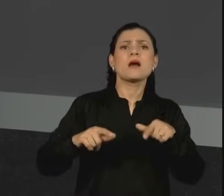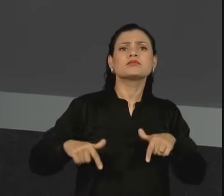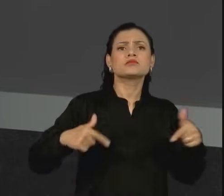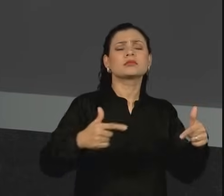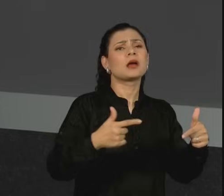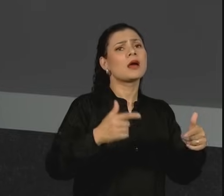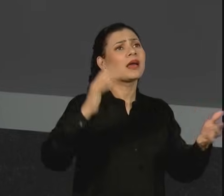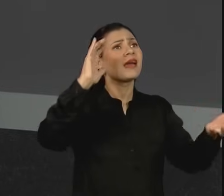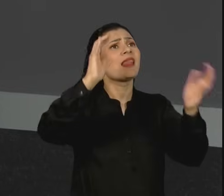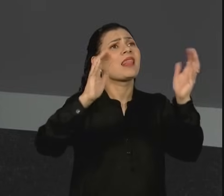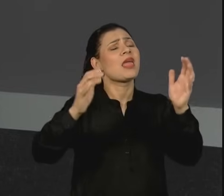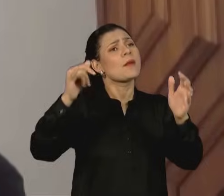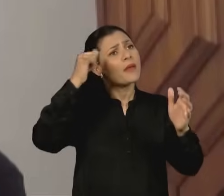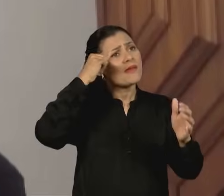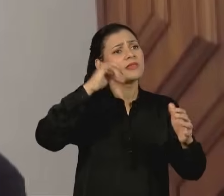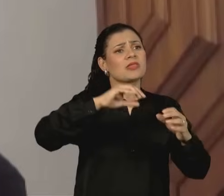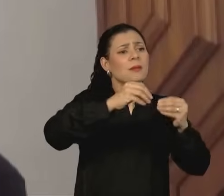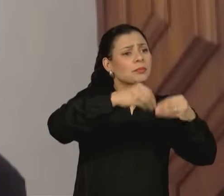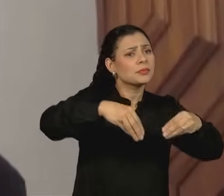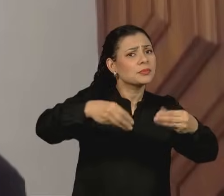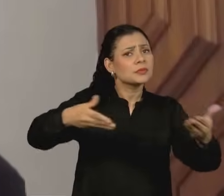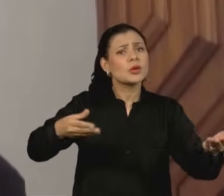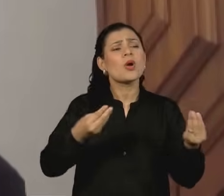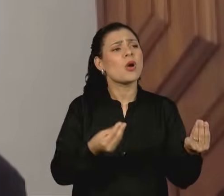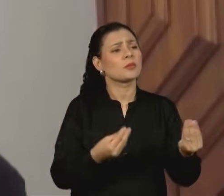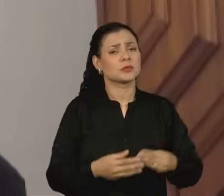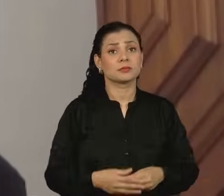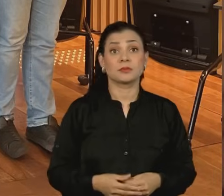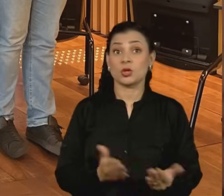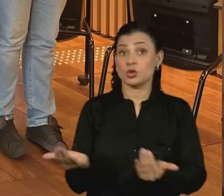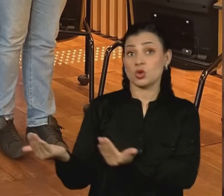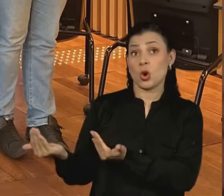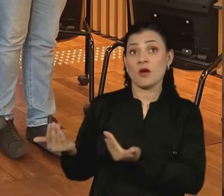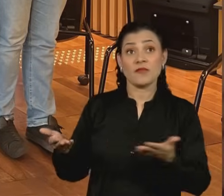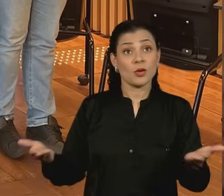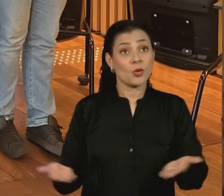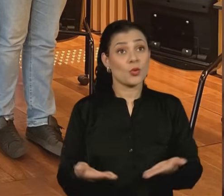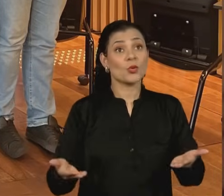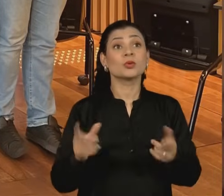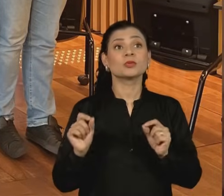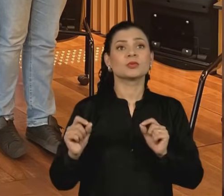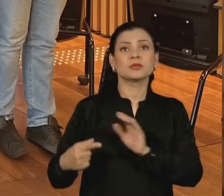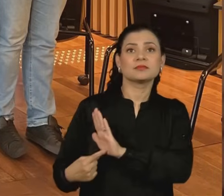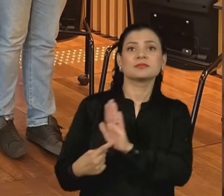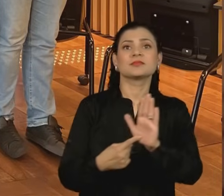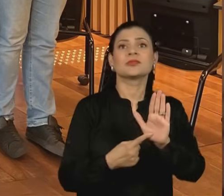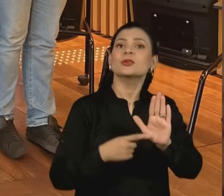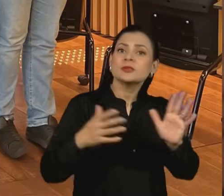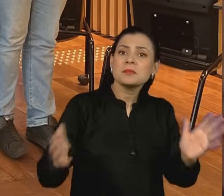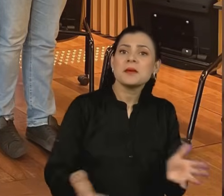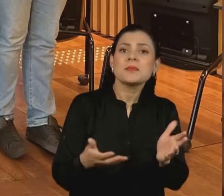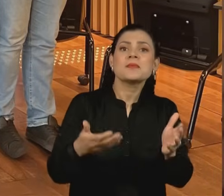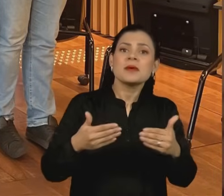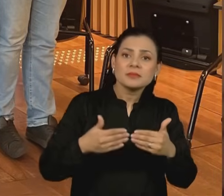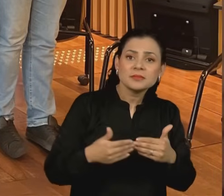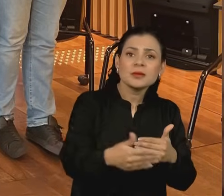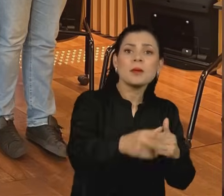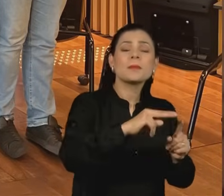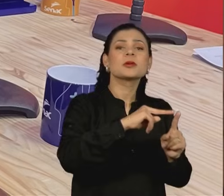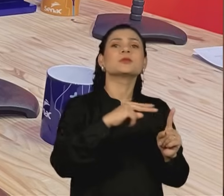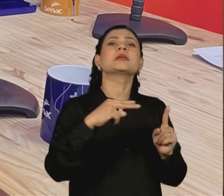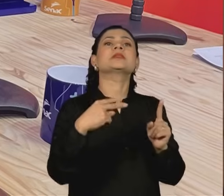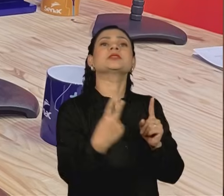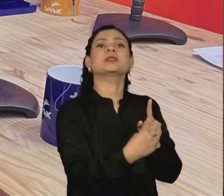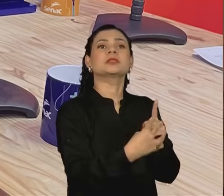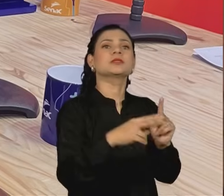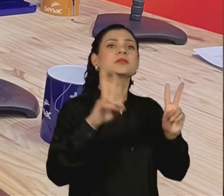às mudanças climáticas? Acho que o que a juventude traz é a contribuição a partir de uma